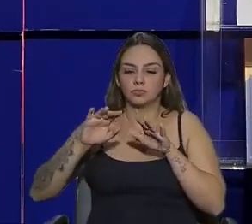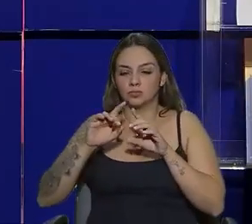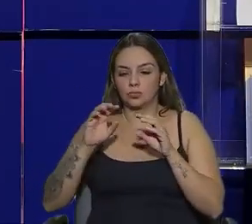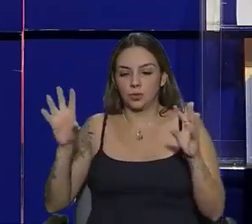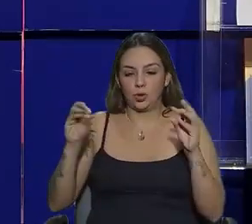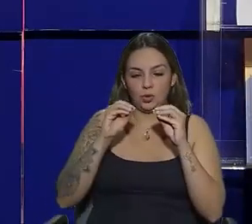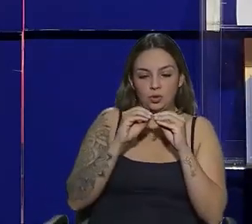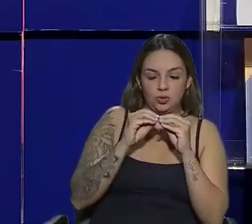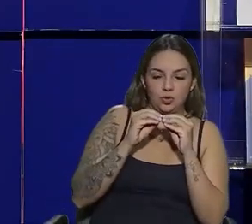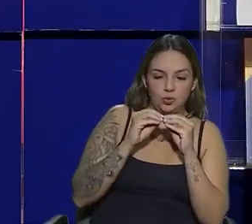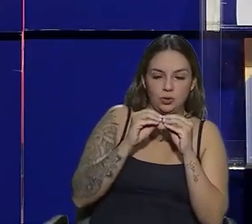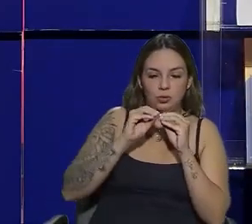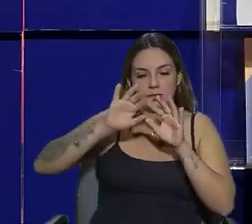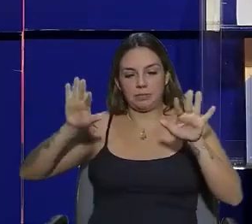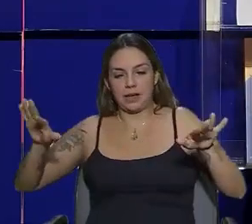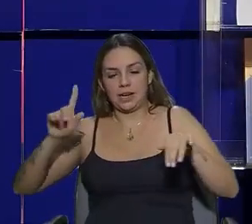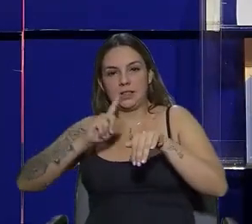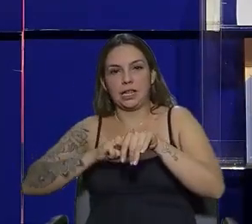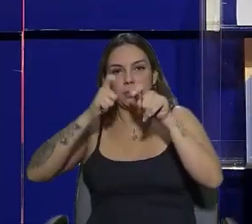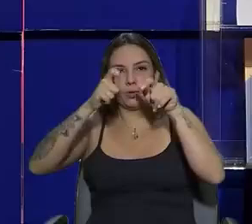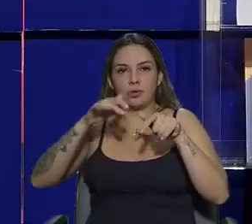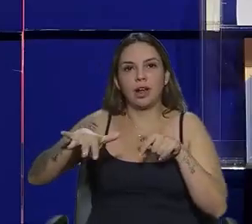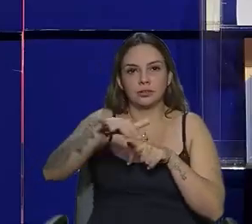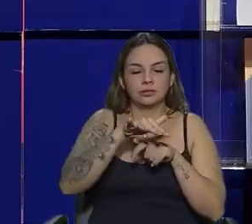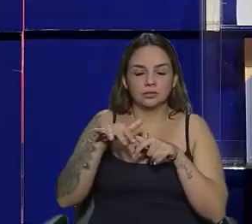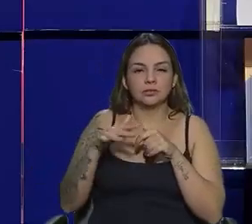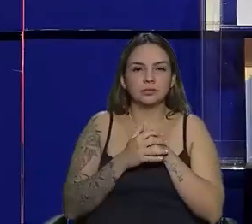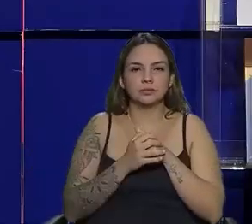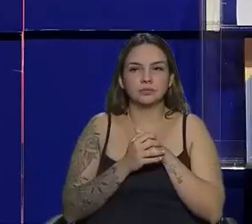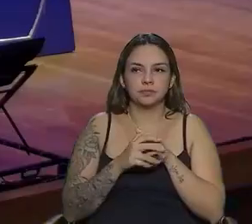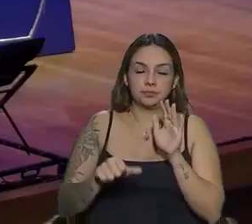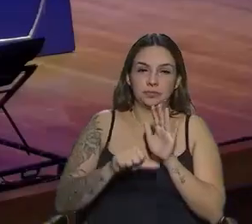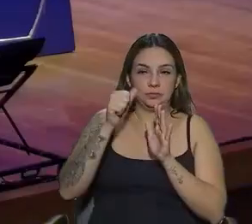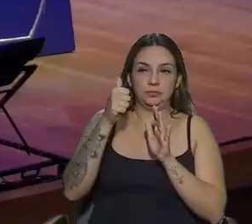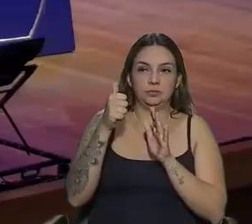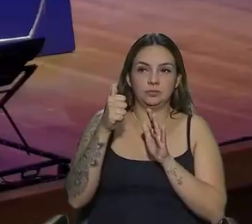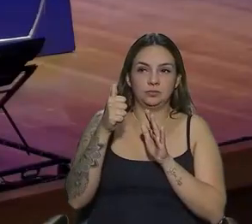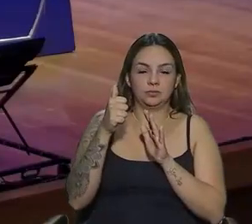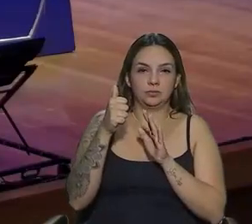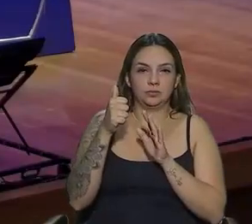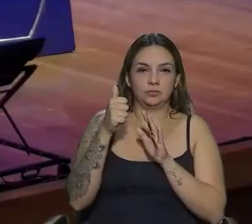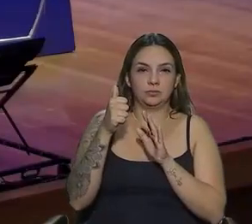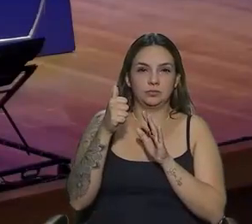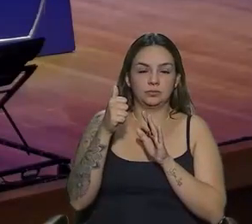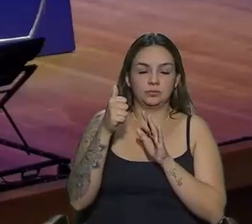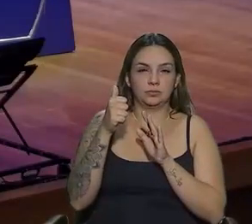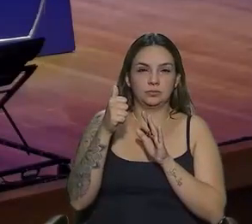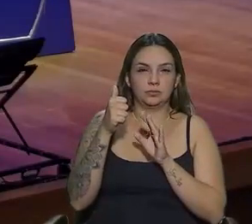afasta tempos e espaços? Ai, olha, eu acho que, assim, primeiro,